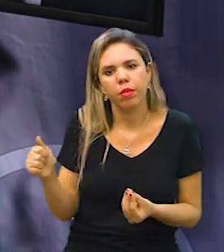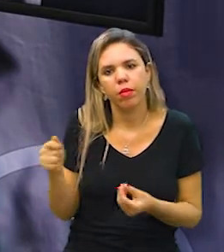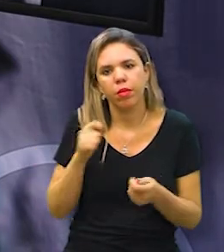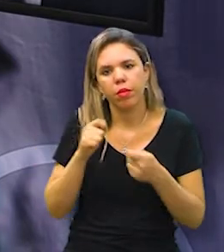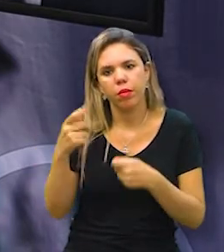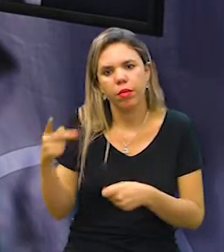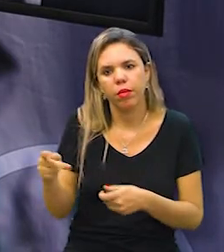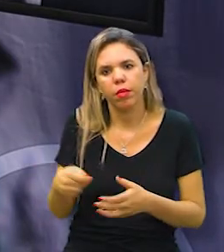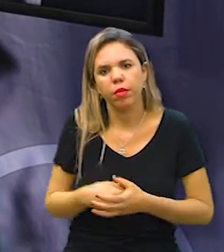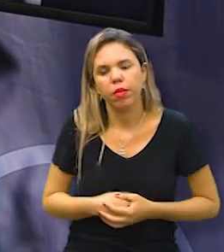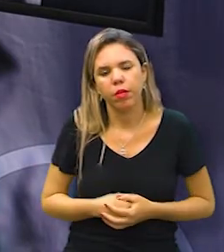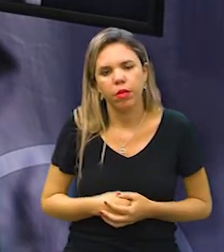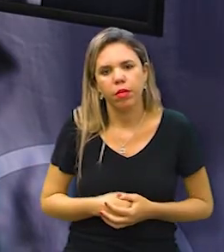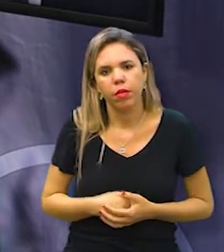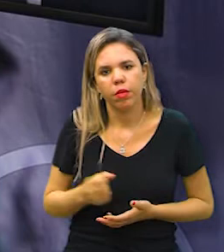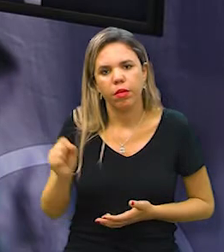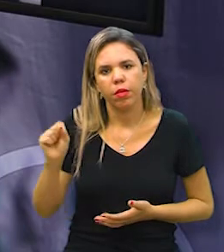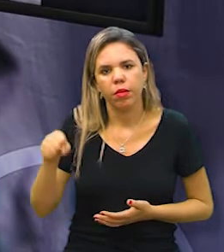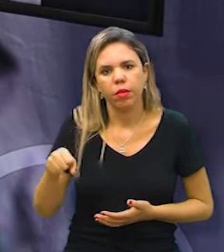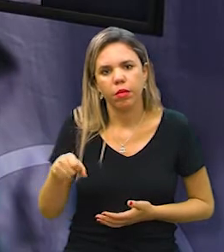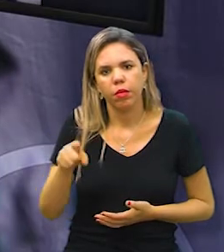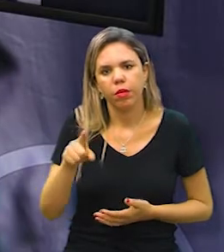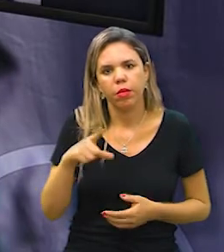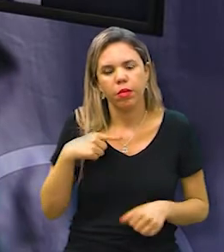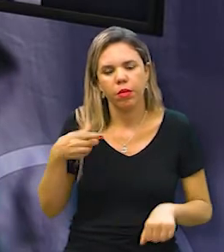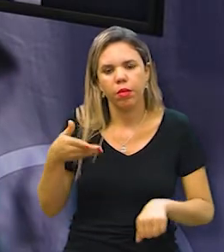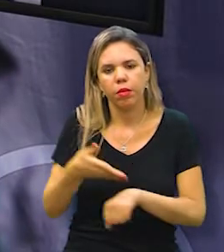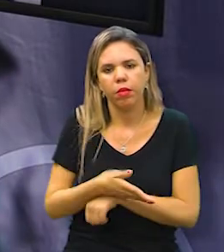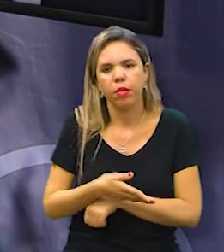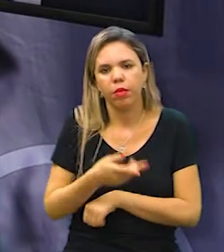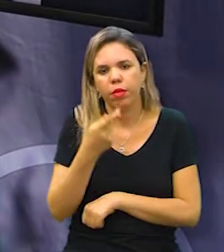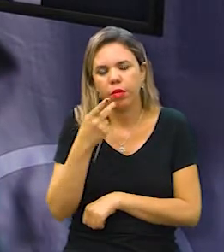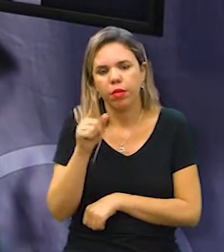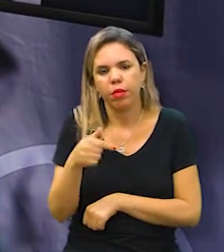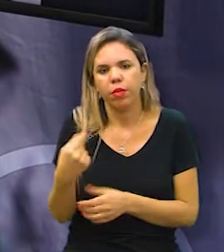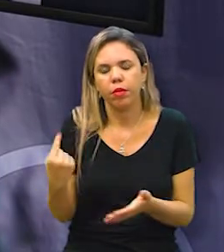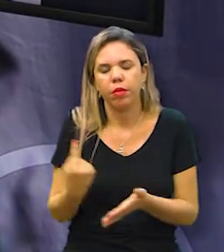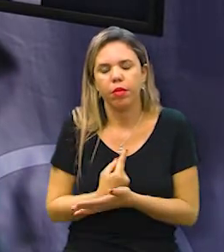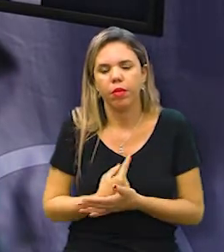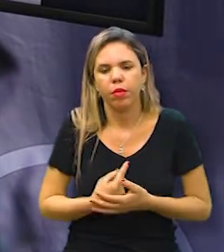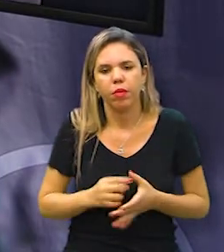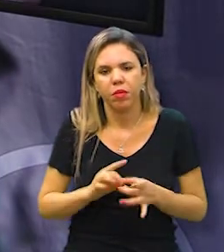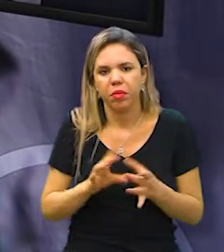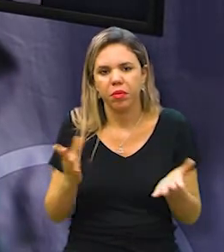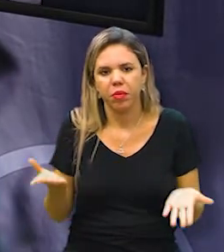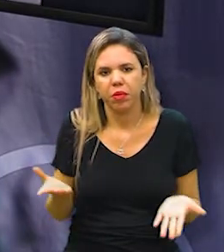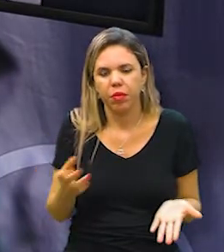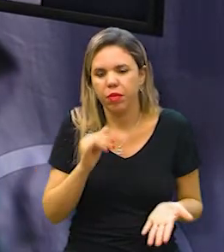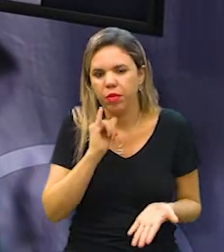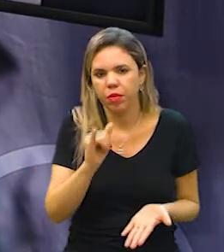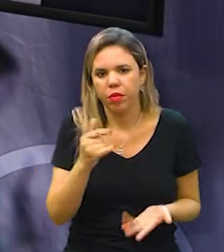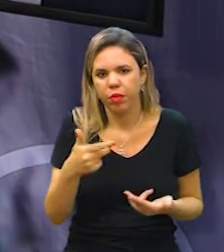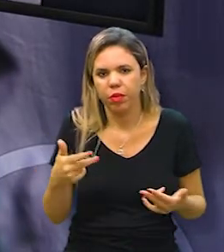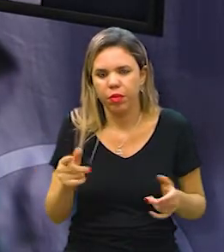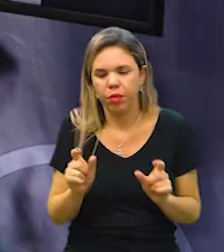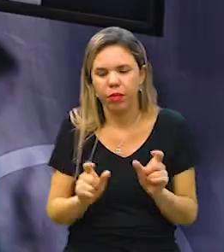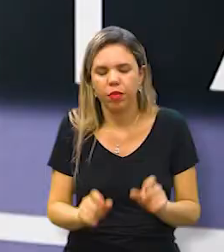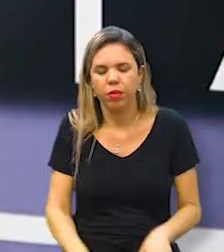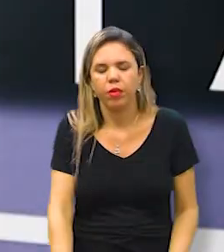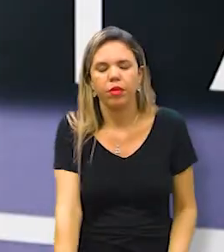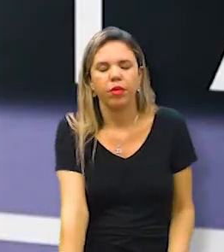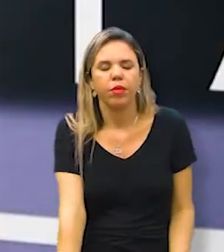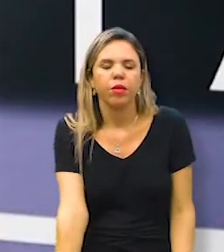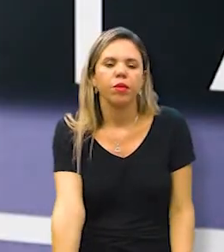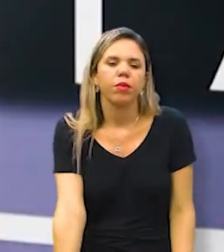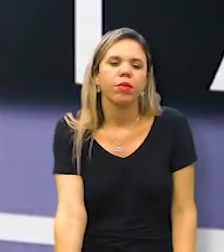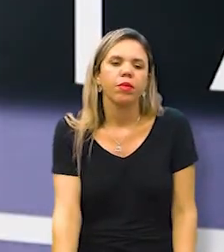viu? Sim, você entrou num ponto que, se você me permitir, eu vou dizer mais algumas palavras.